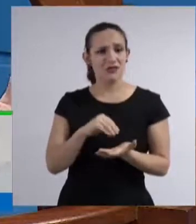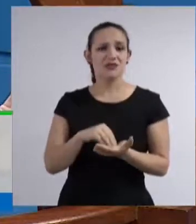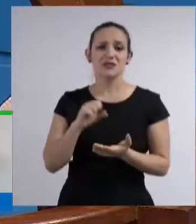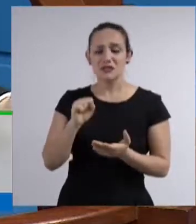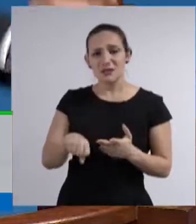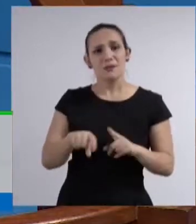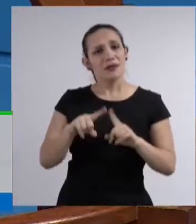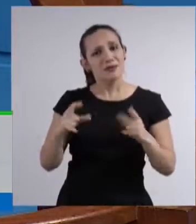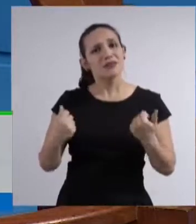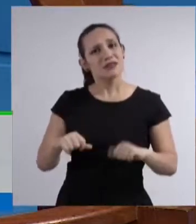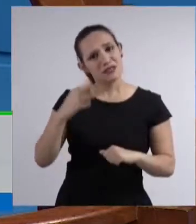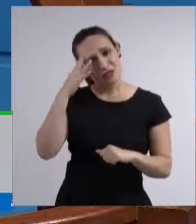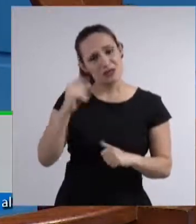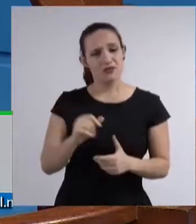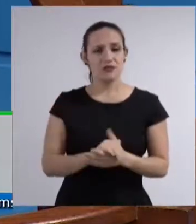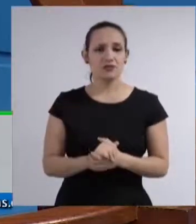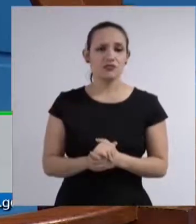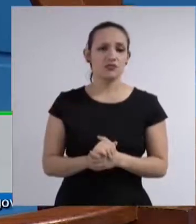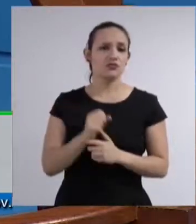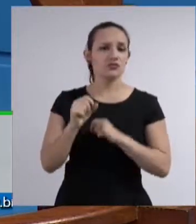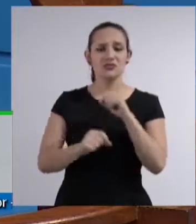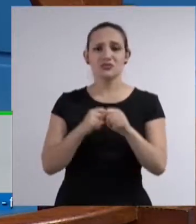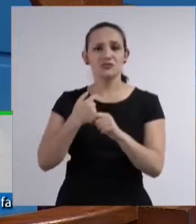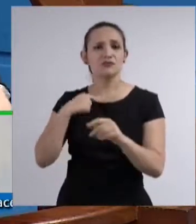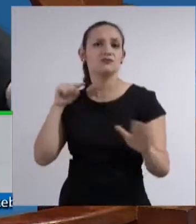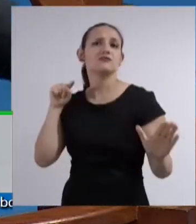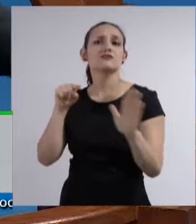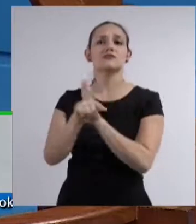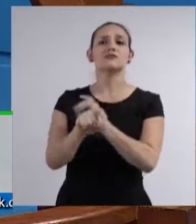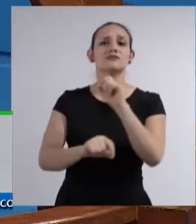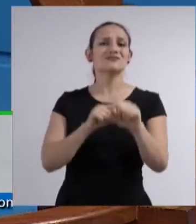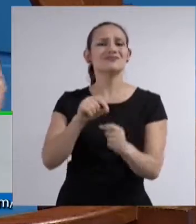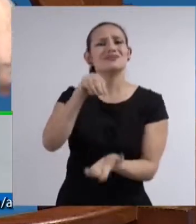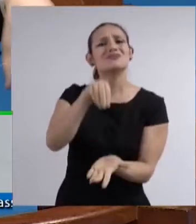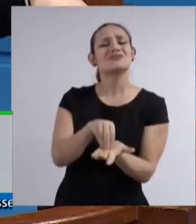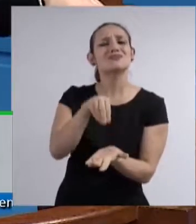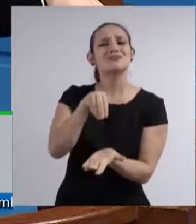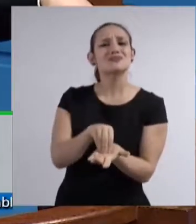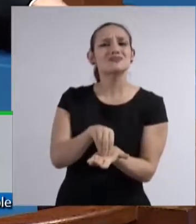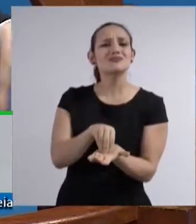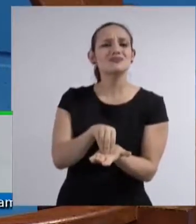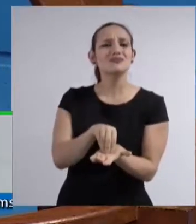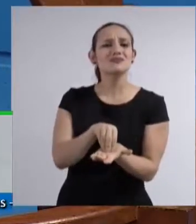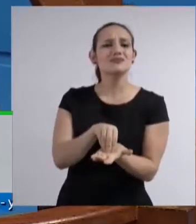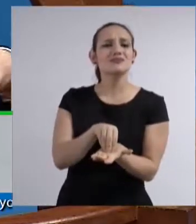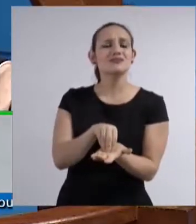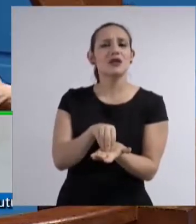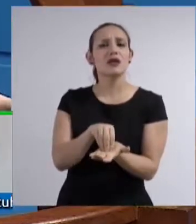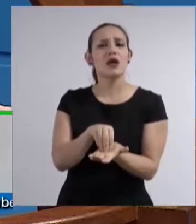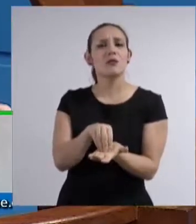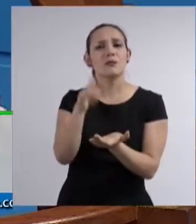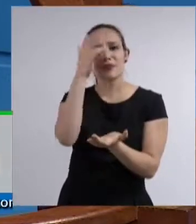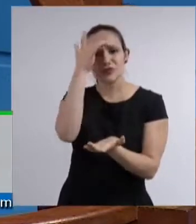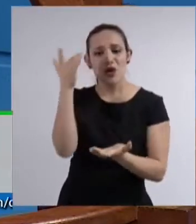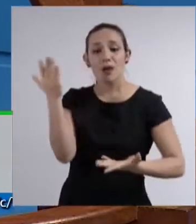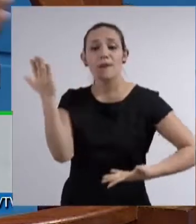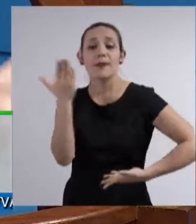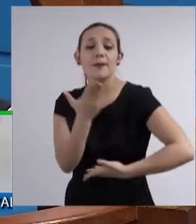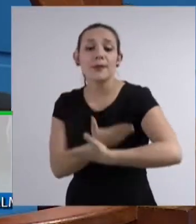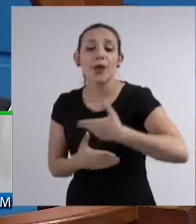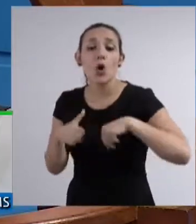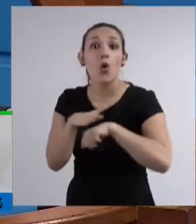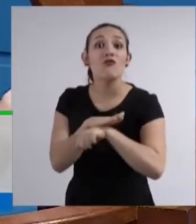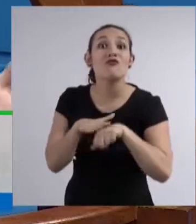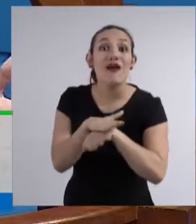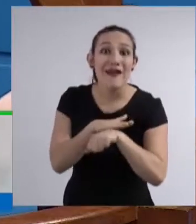por todas. Agora, o que eu estou questionando aqui é a falta de uma de uma mediação nesses conflitos para